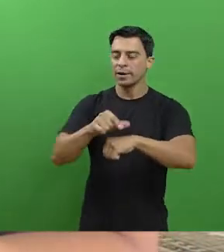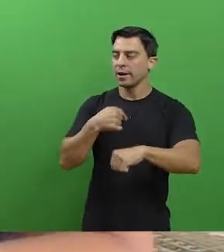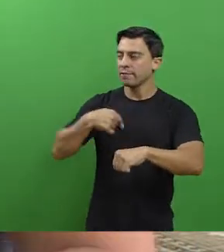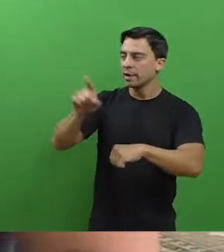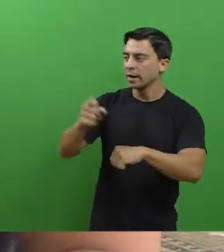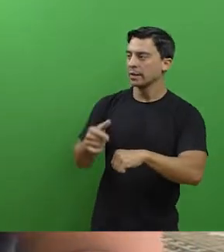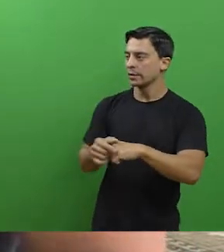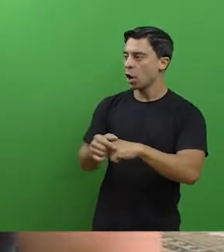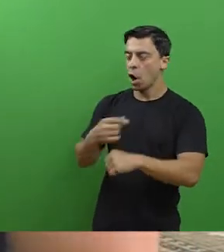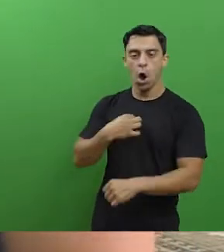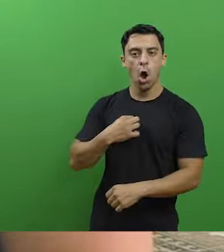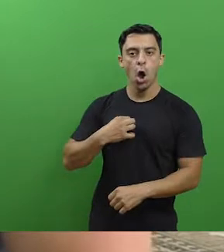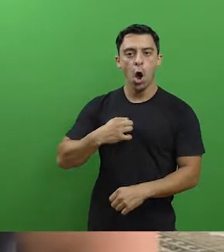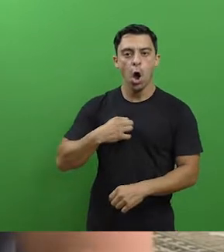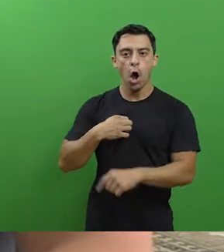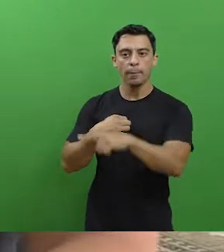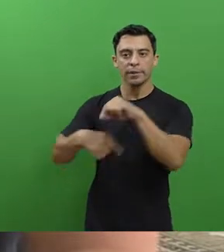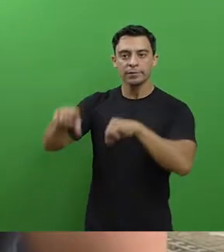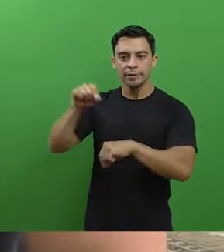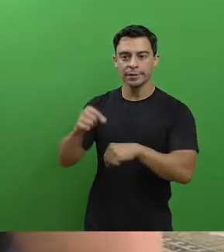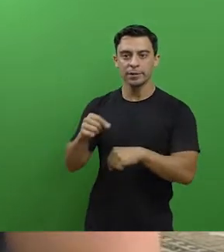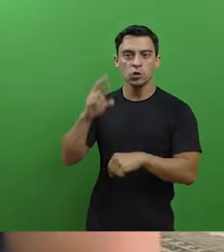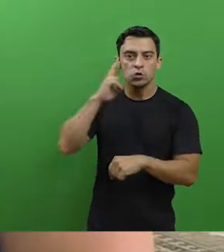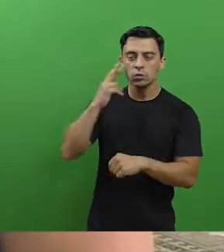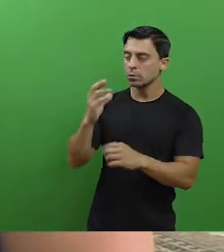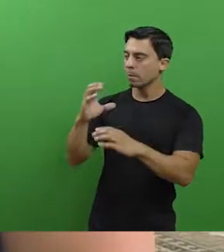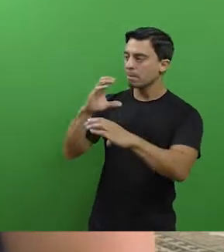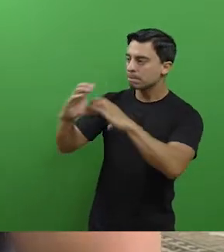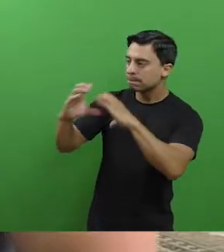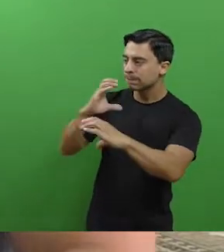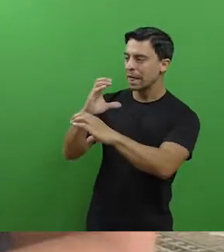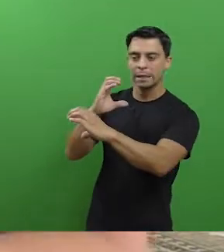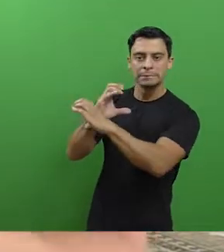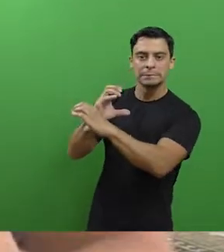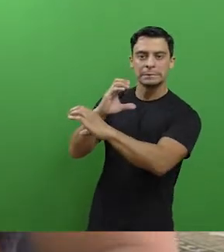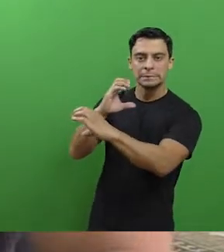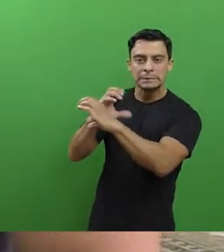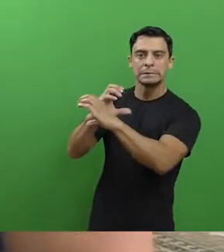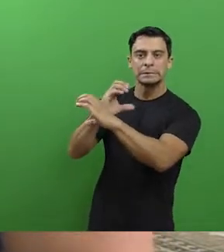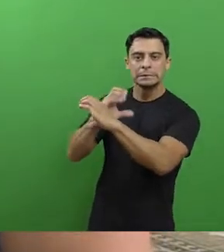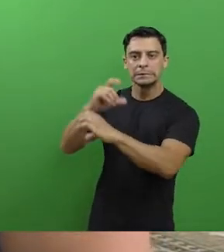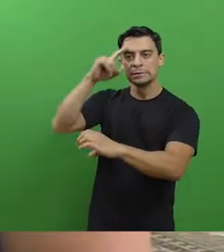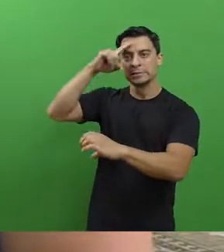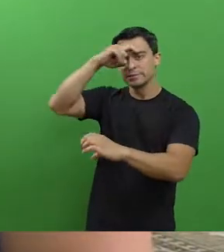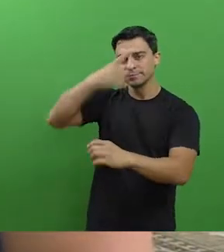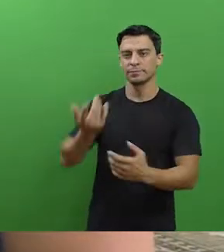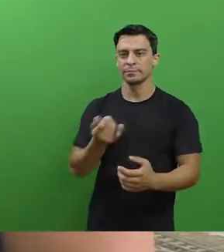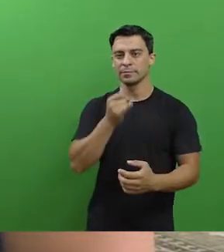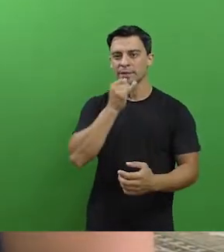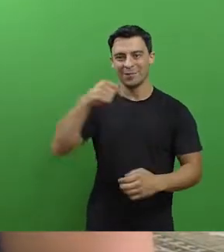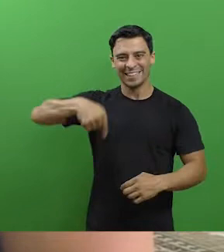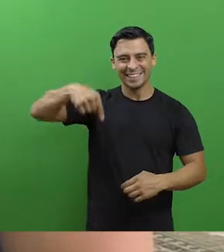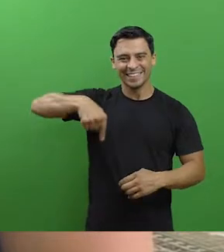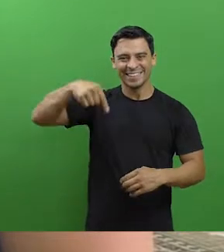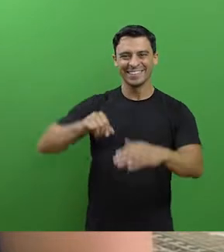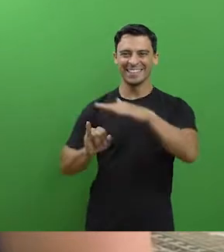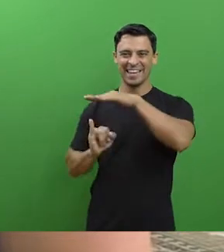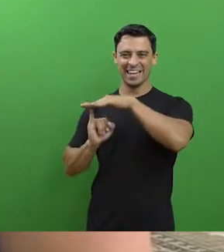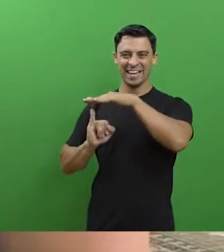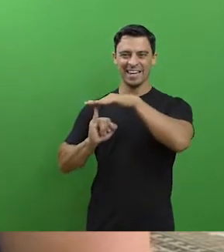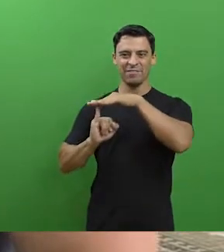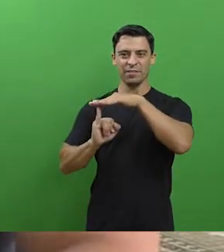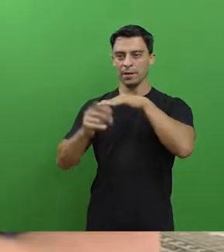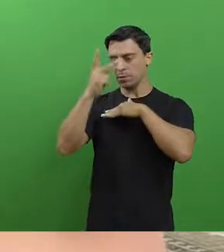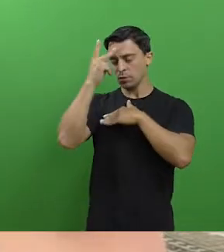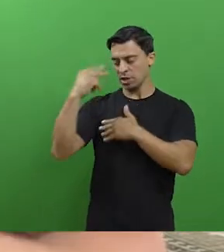quer entender. Então, daí não tem essa comunicação. Por exemplo, aqui no IFSC, né? Eles me contrataram como